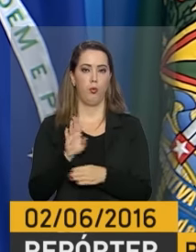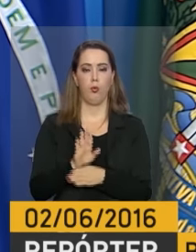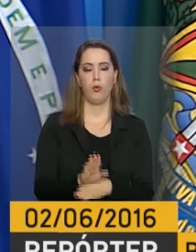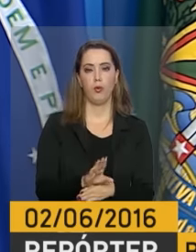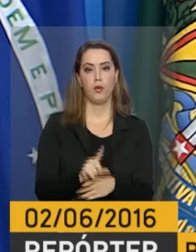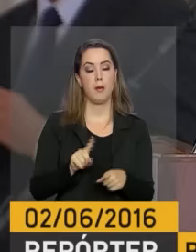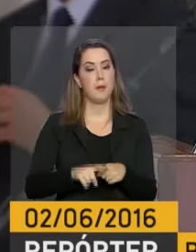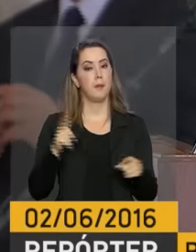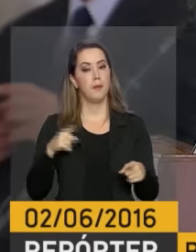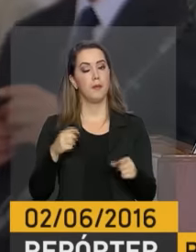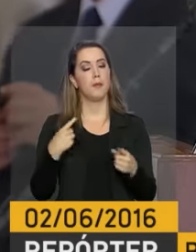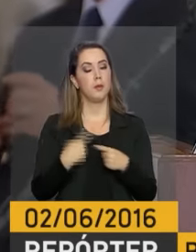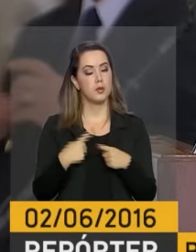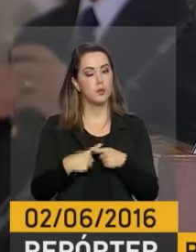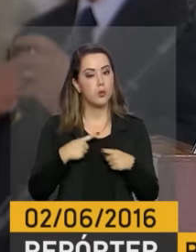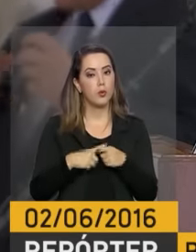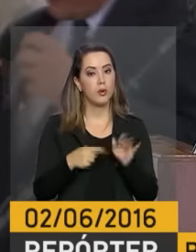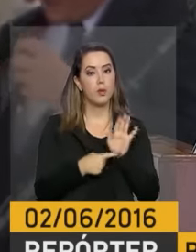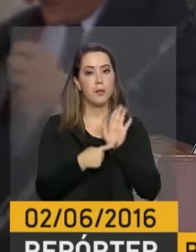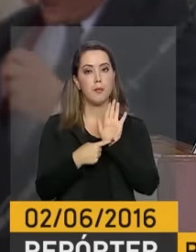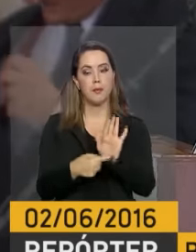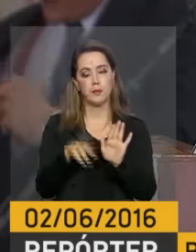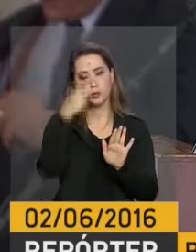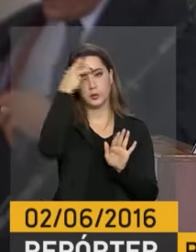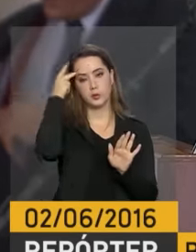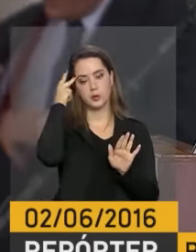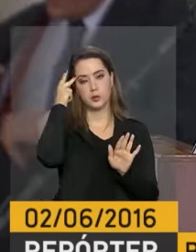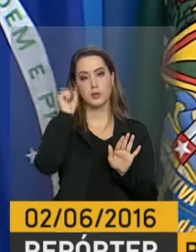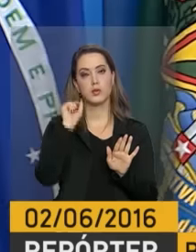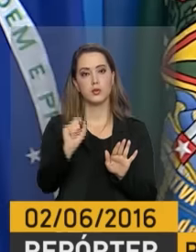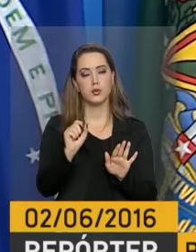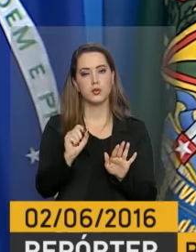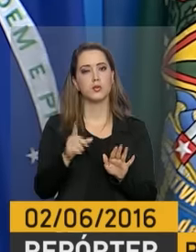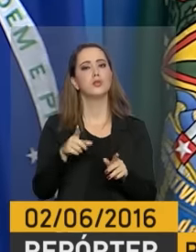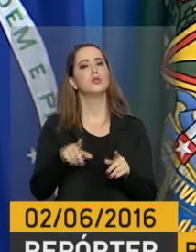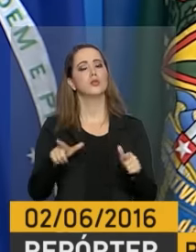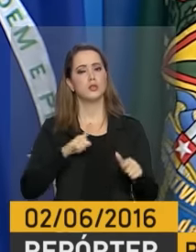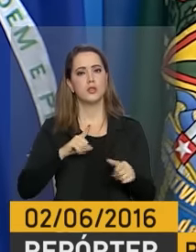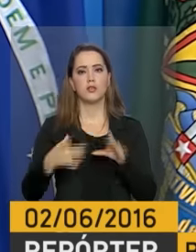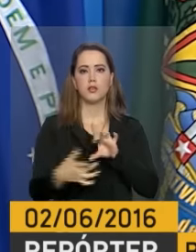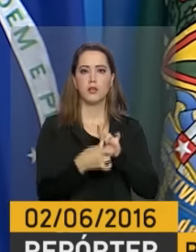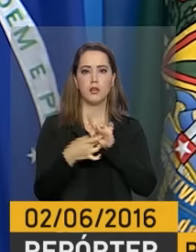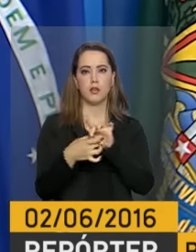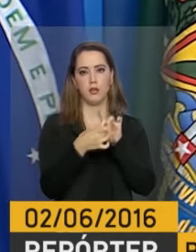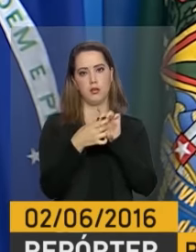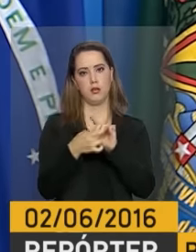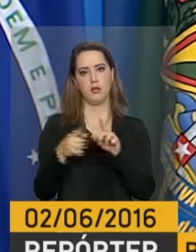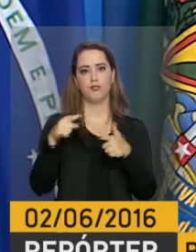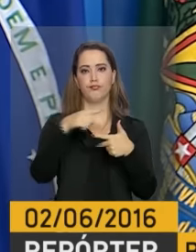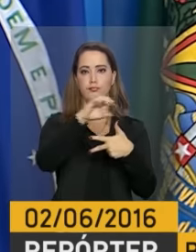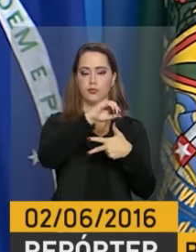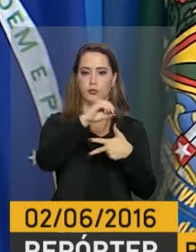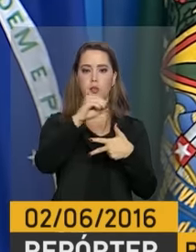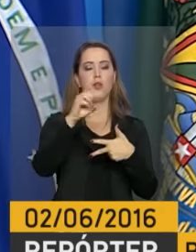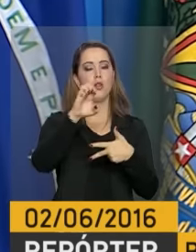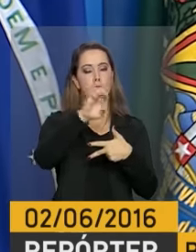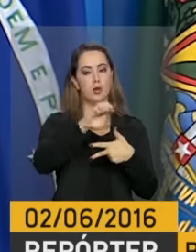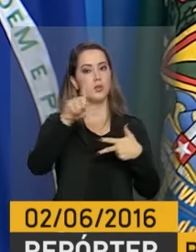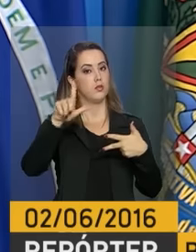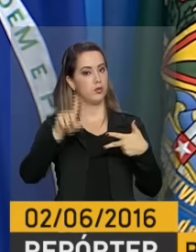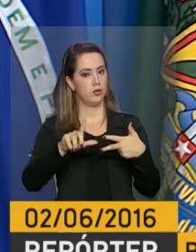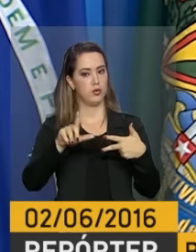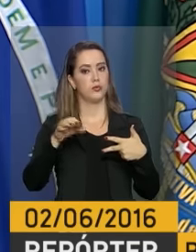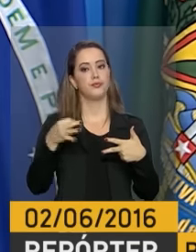povo exatamente esta integração governamental entre o Executivo e o Legislativo. E outros tantos projetos virão. Como eu